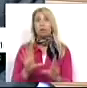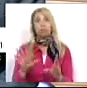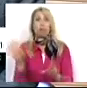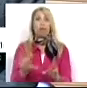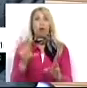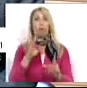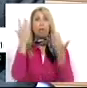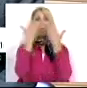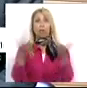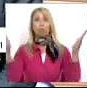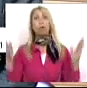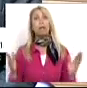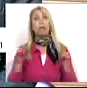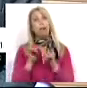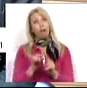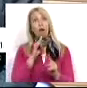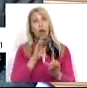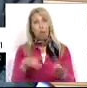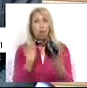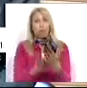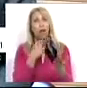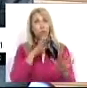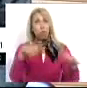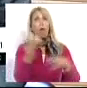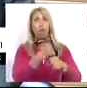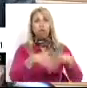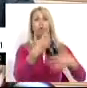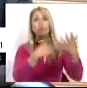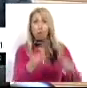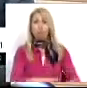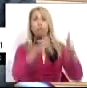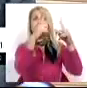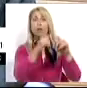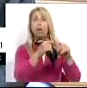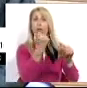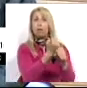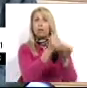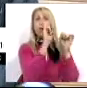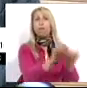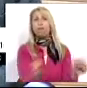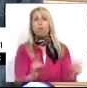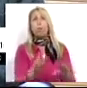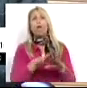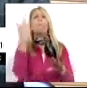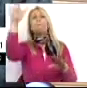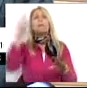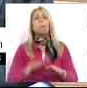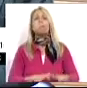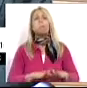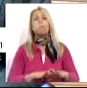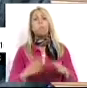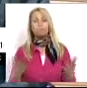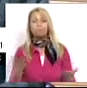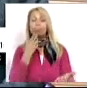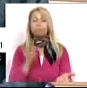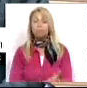de ser para que estas possam funcionar e desenvolver as suas atribuições e não para ficar eternamente congeladas. É verdade que muitas Assembleias